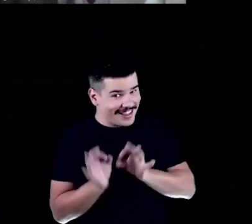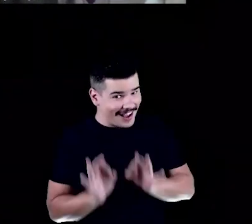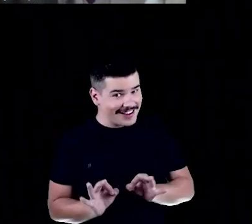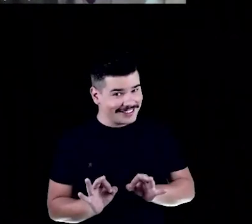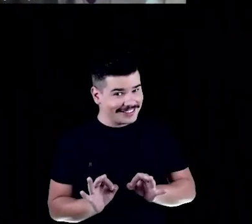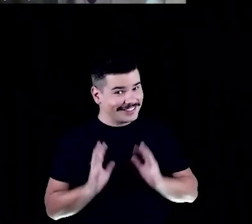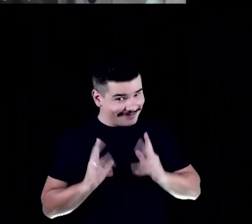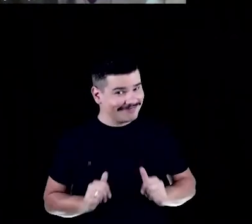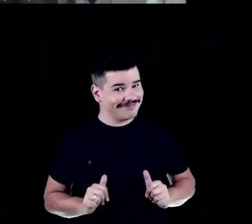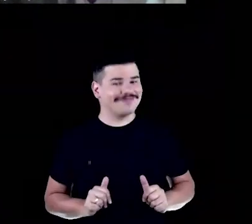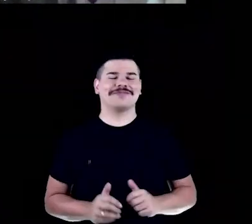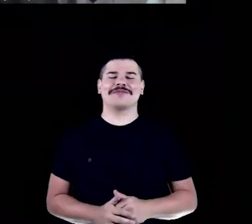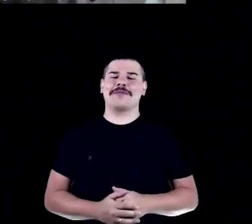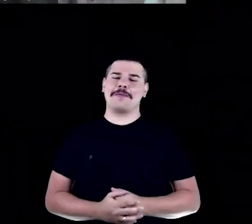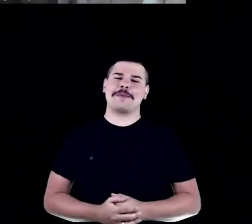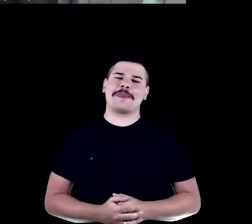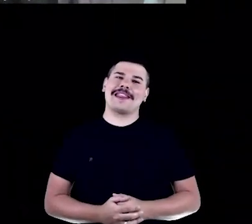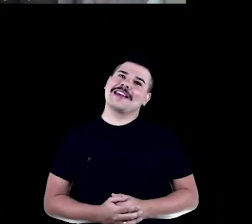Sinceramente.